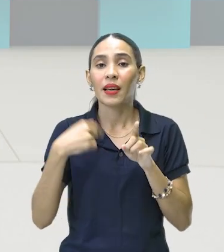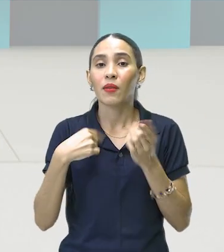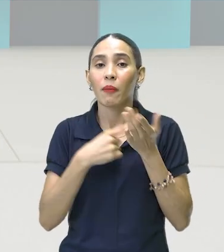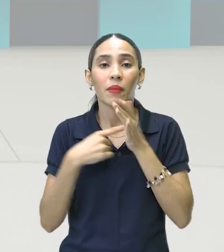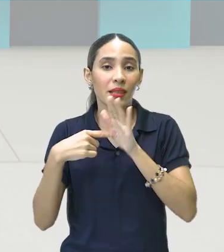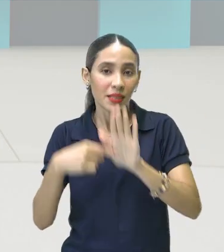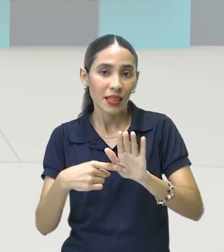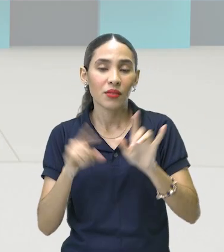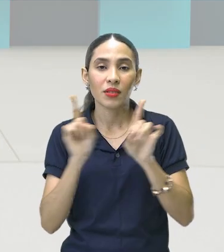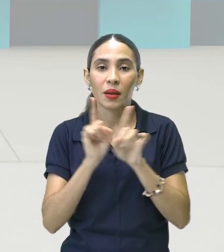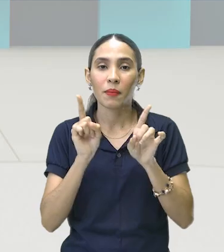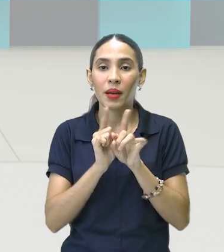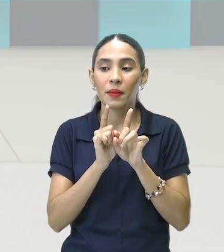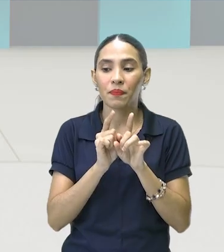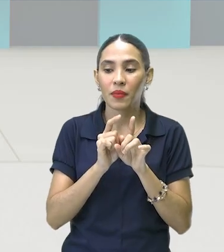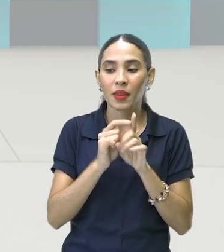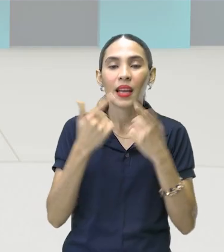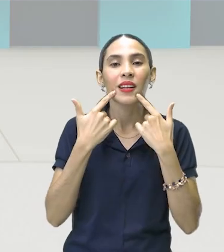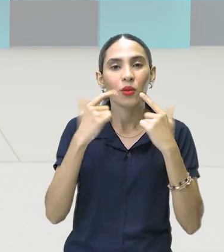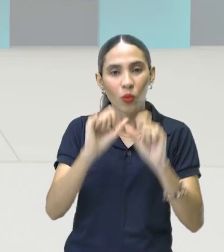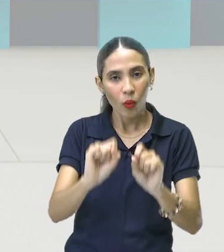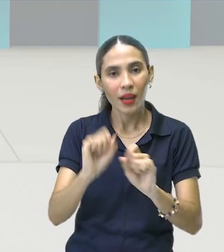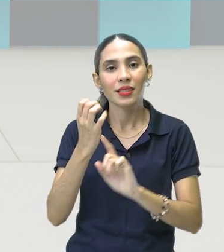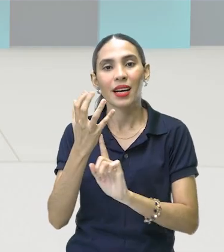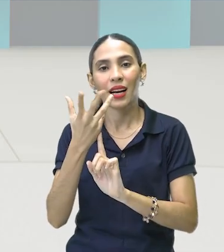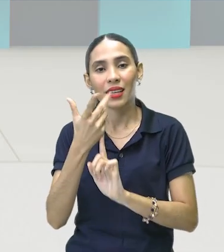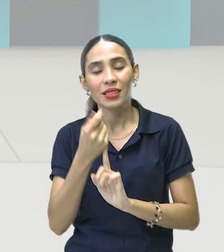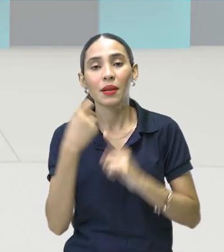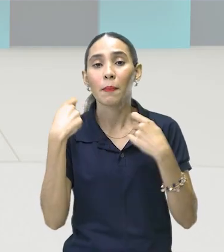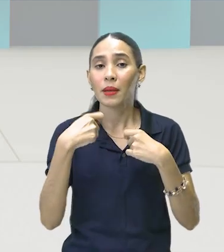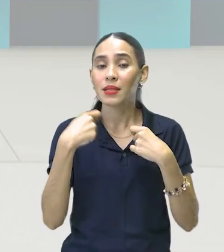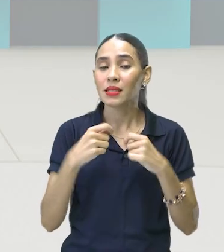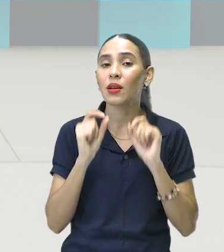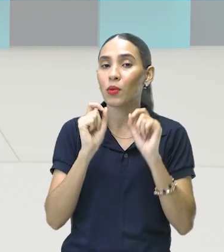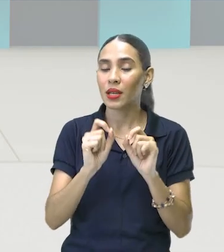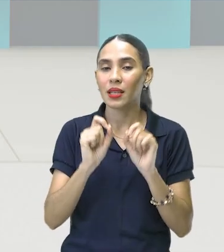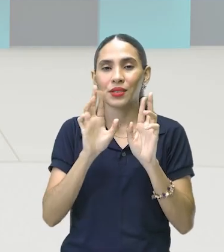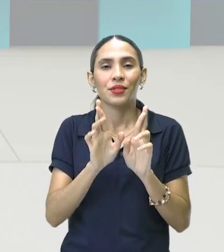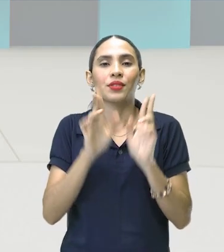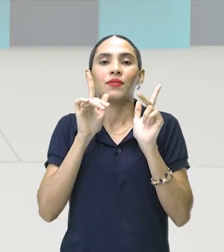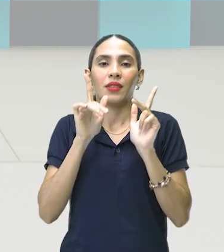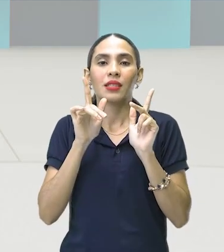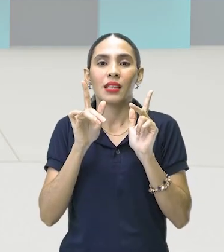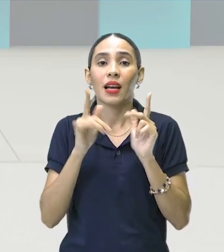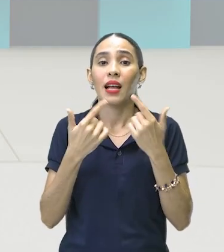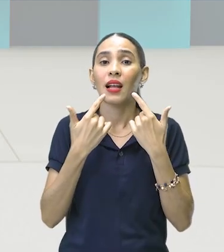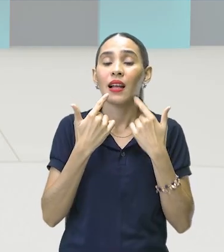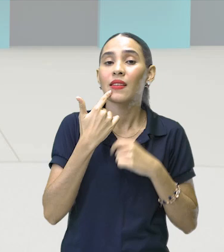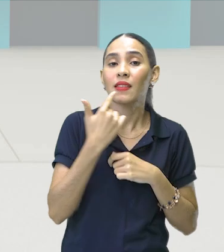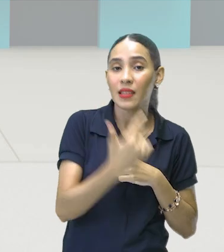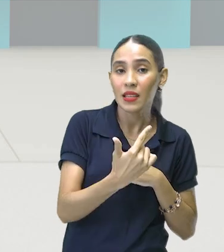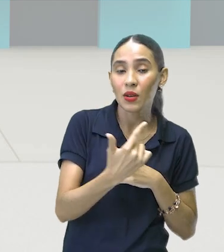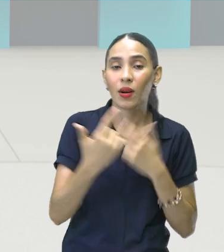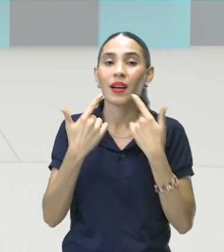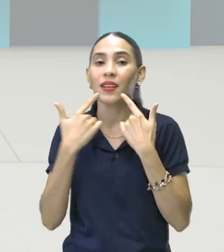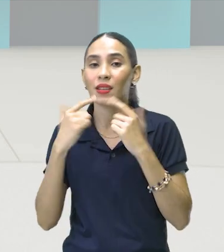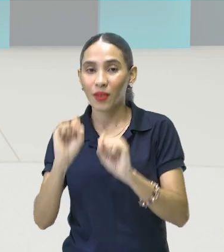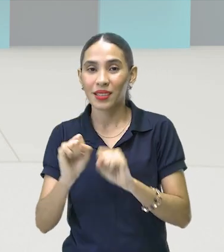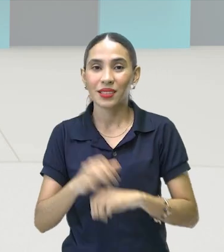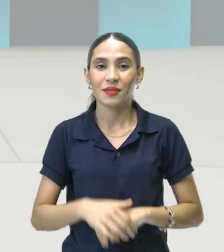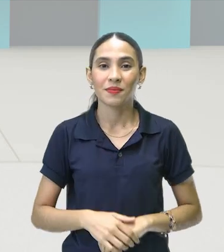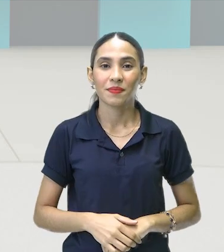isso para as nossas linguagens artísticas, é necessário saber diferenciar língua de linguagem. Olha